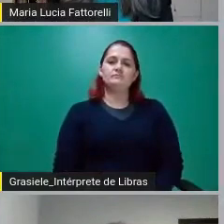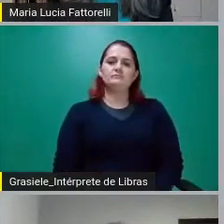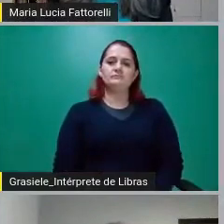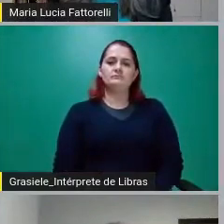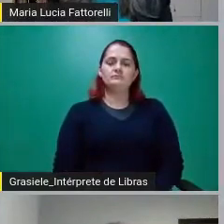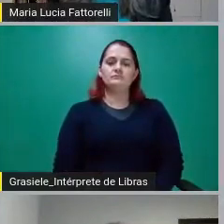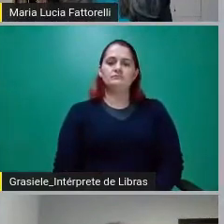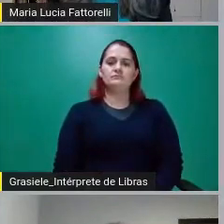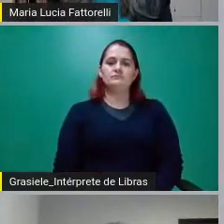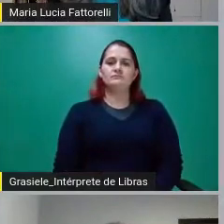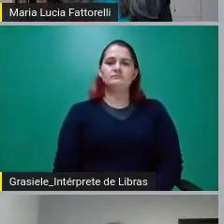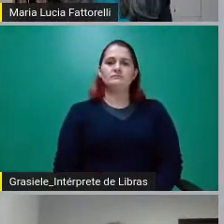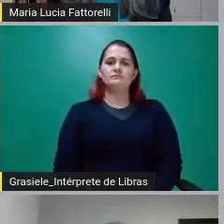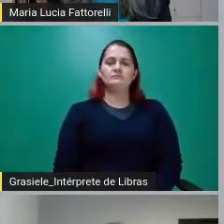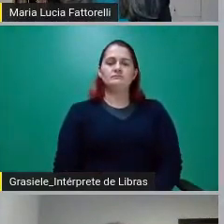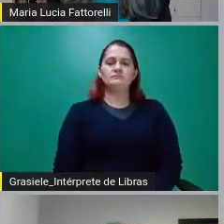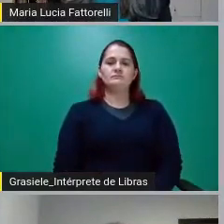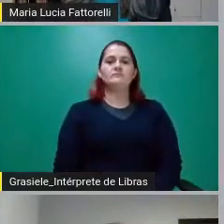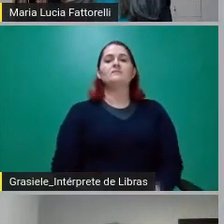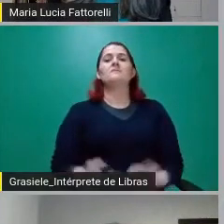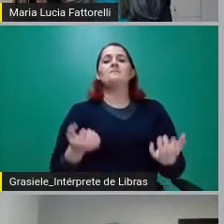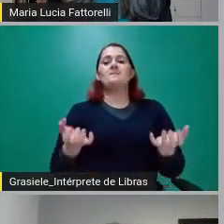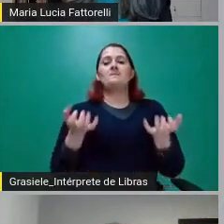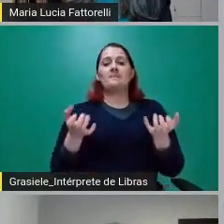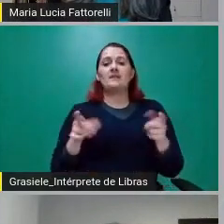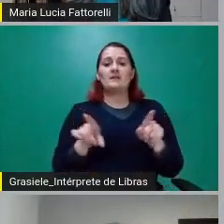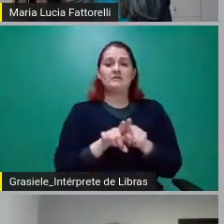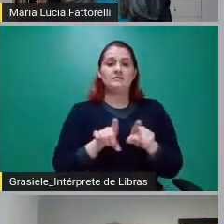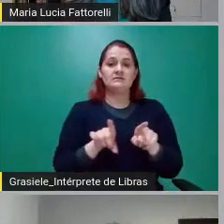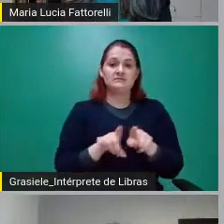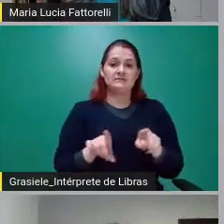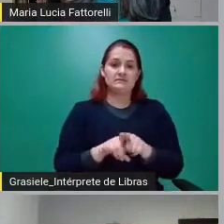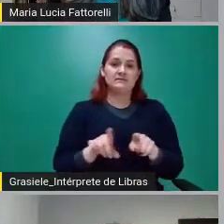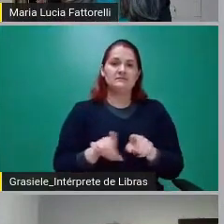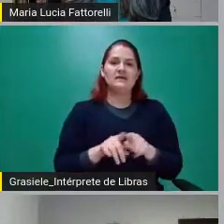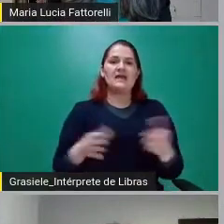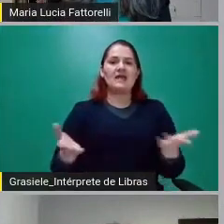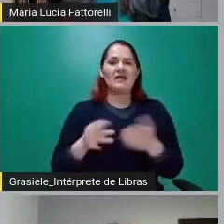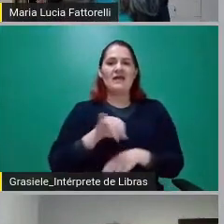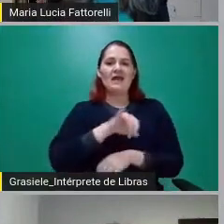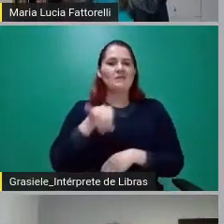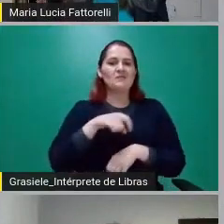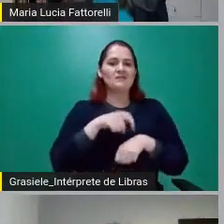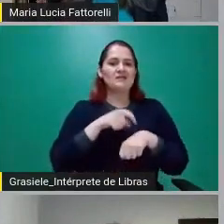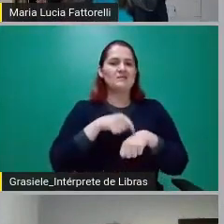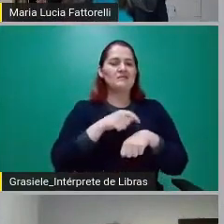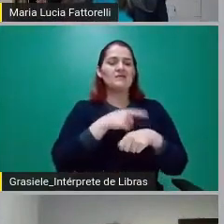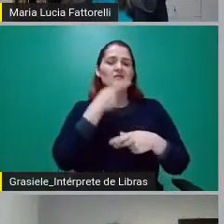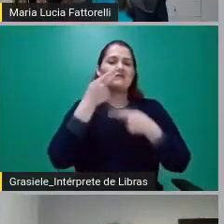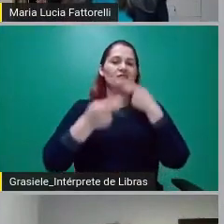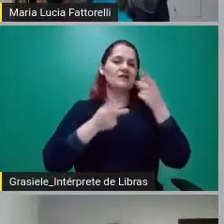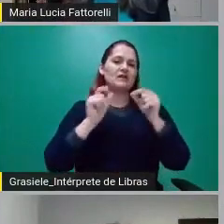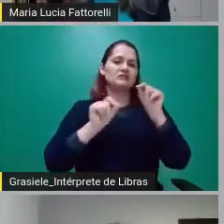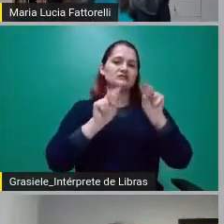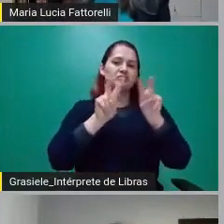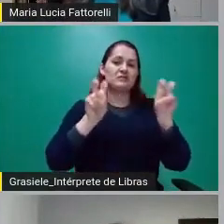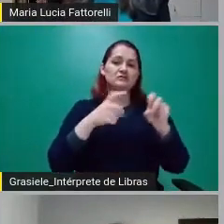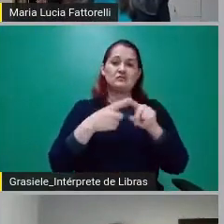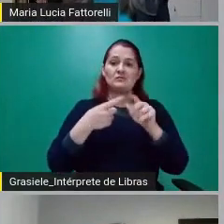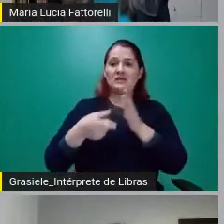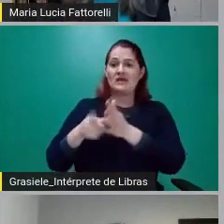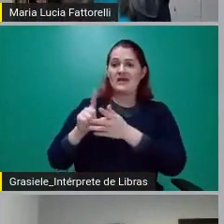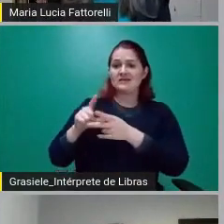Eu queria, então, neste surfar tranquilo daquilo que já foi